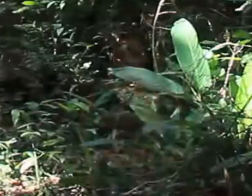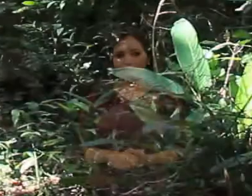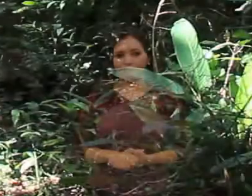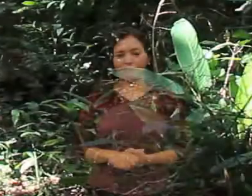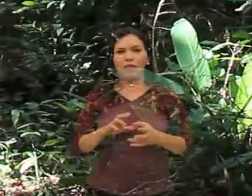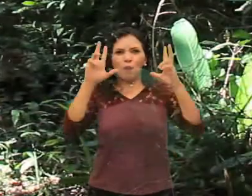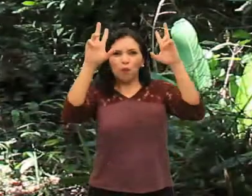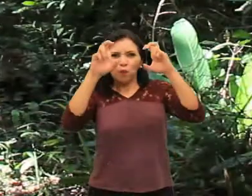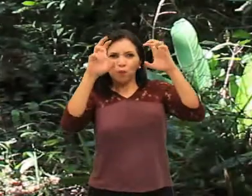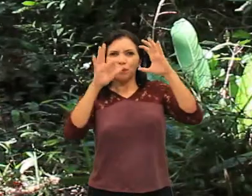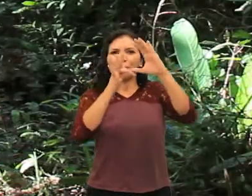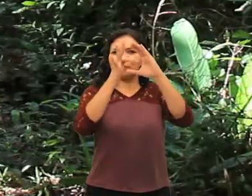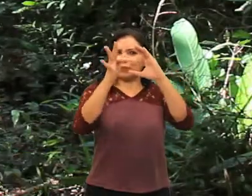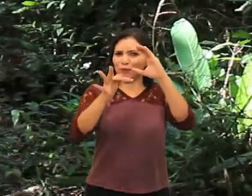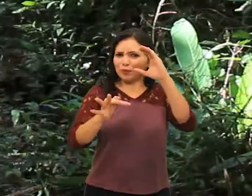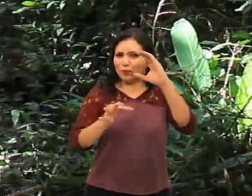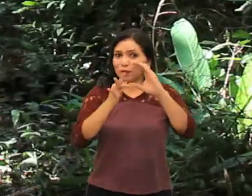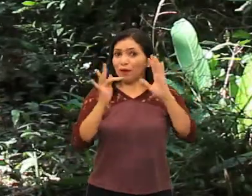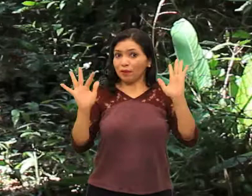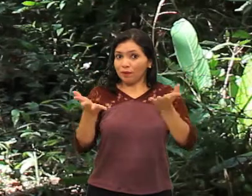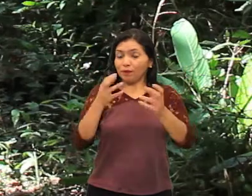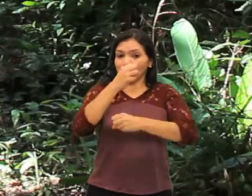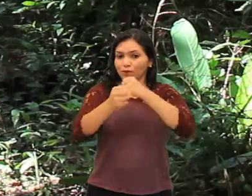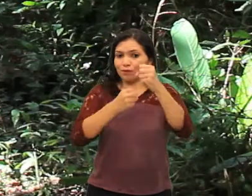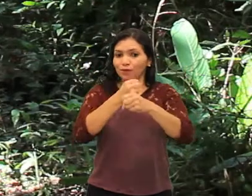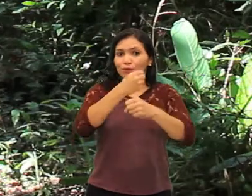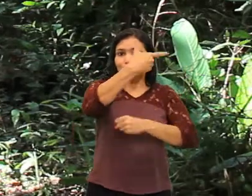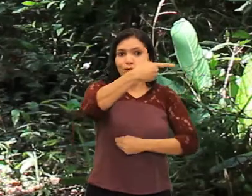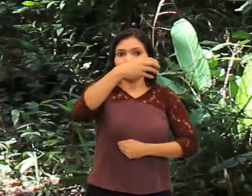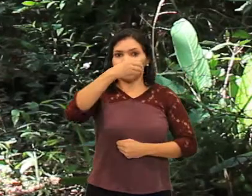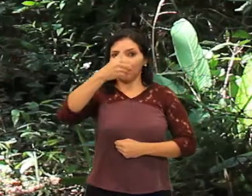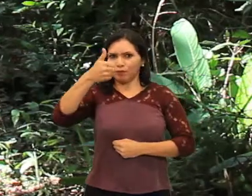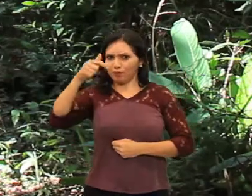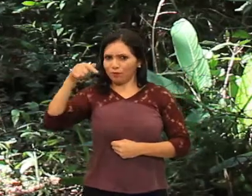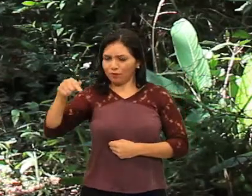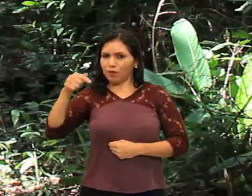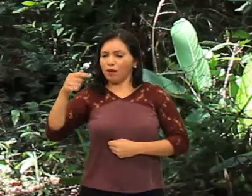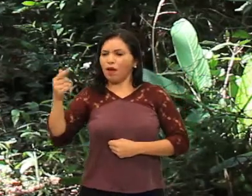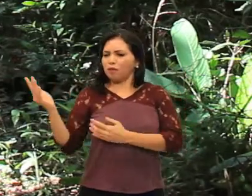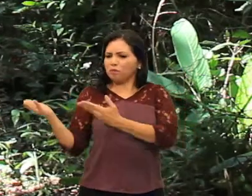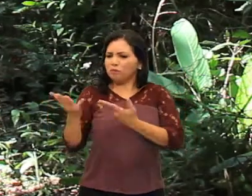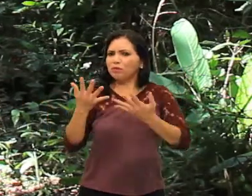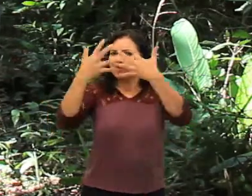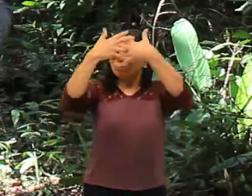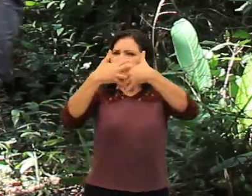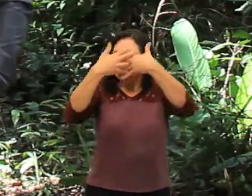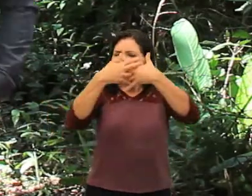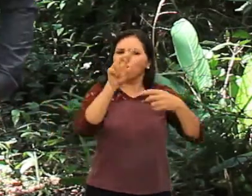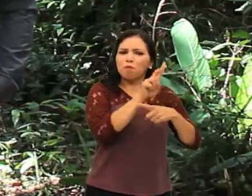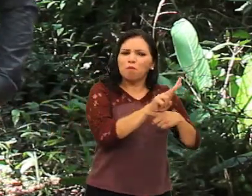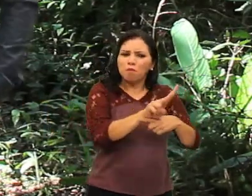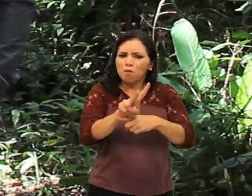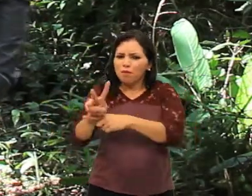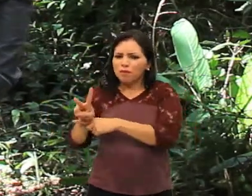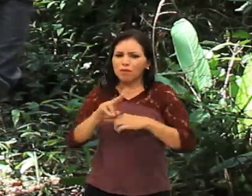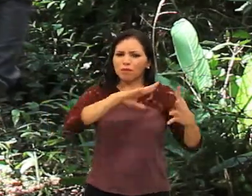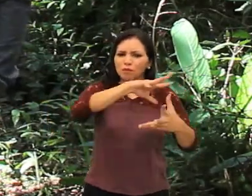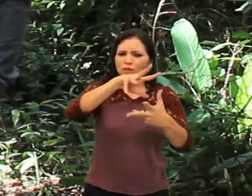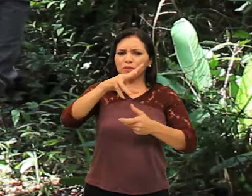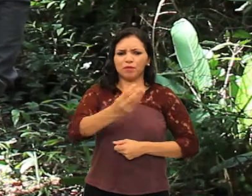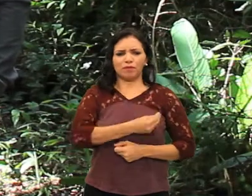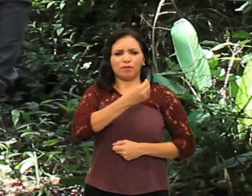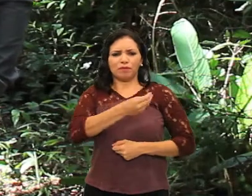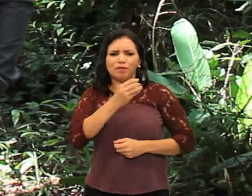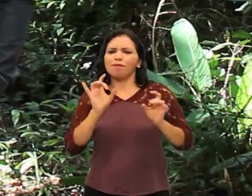O tema da campanha da Fraternidade desse ano de 2017 trouxe para a reflexão o cuidado com o planeta em que vivemos, dando um